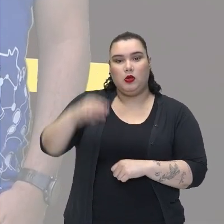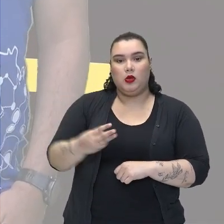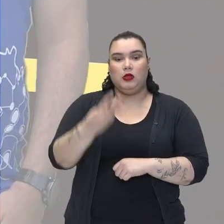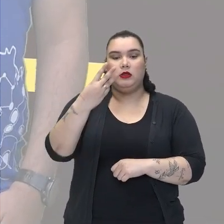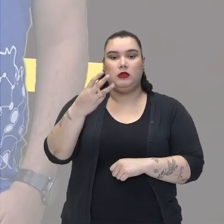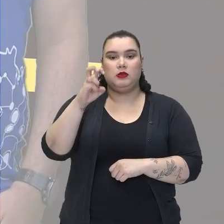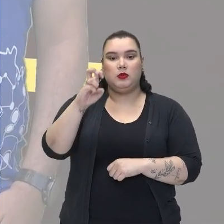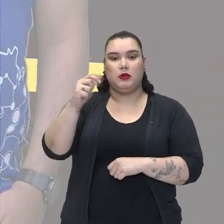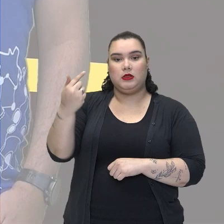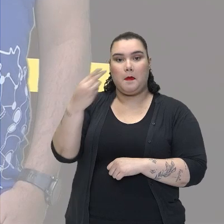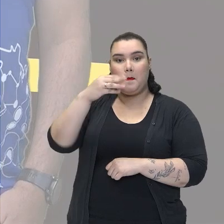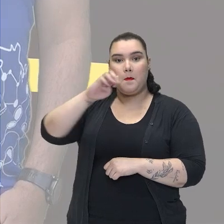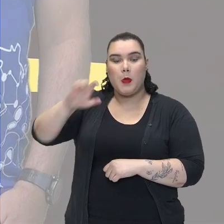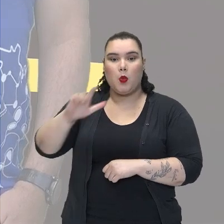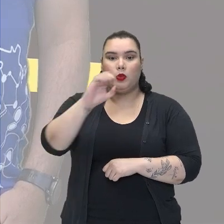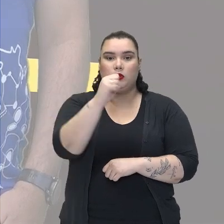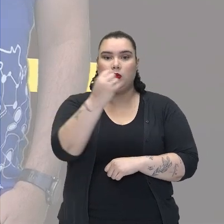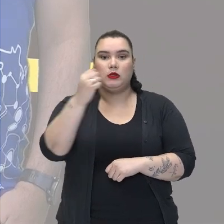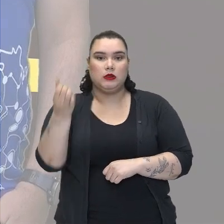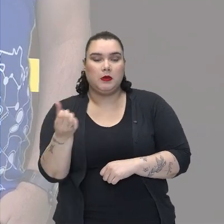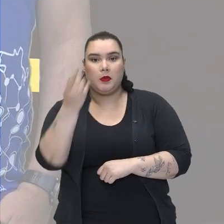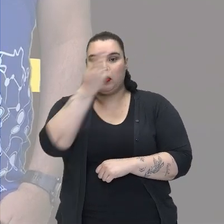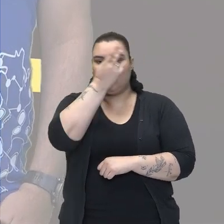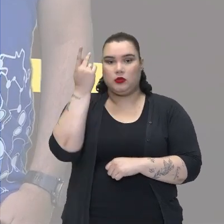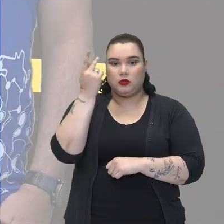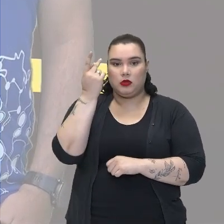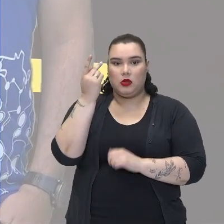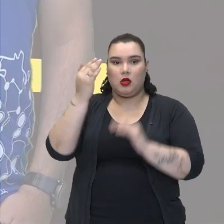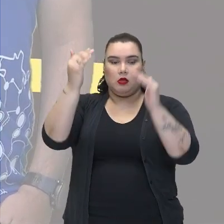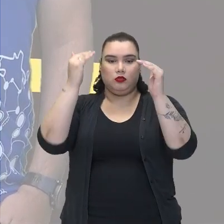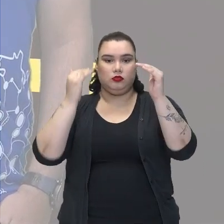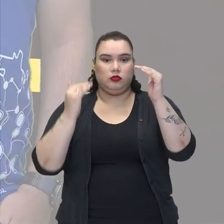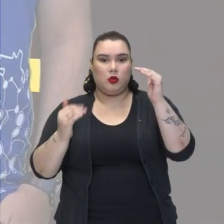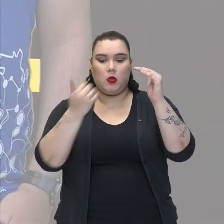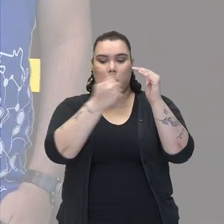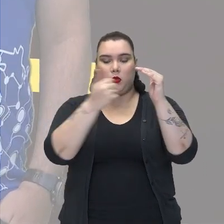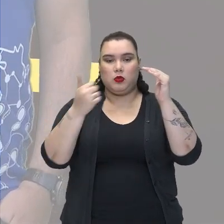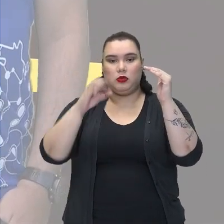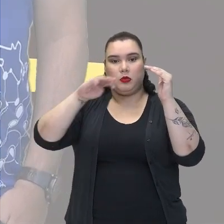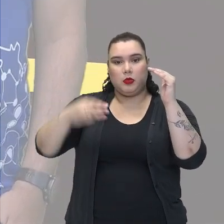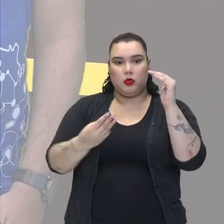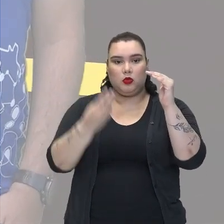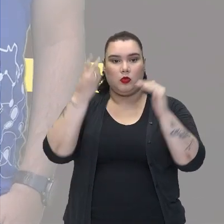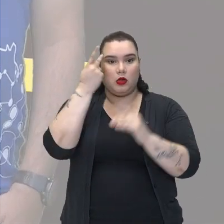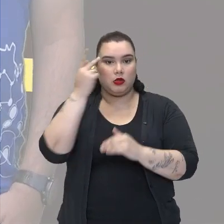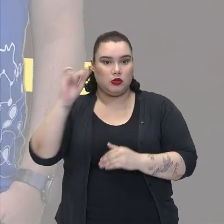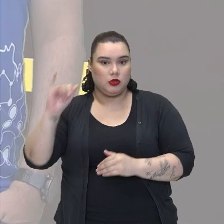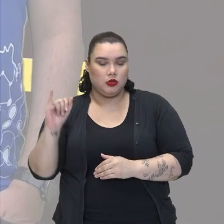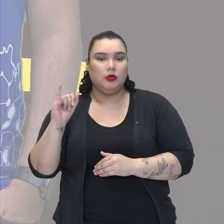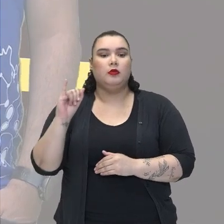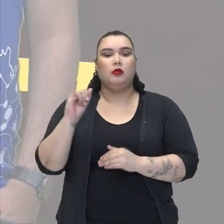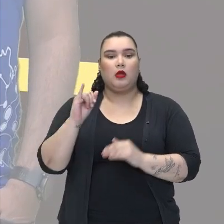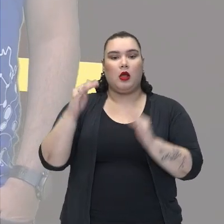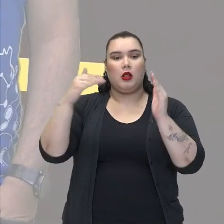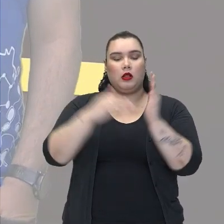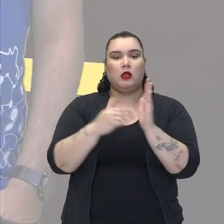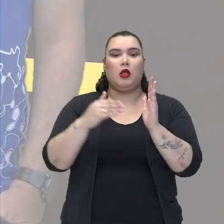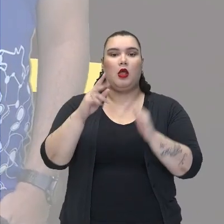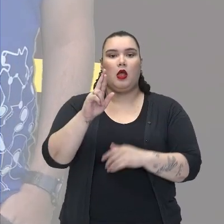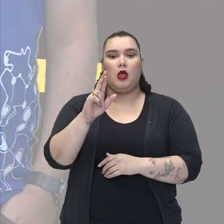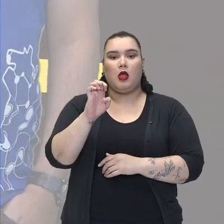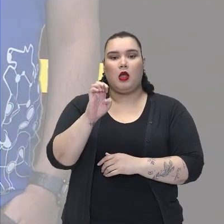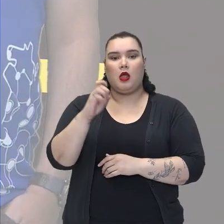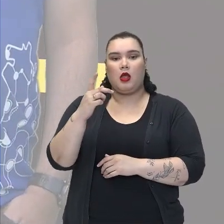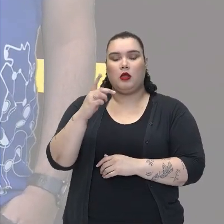17.357.886 habitantes, né? Esse número cai já para a casa dos 11 milhões para o Haiti, permanece até a casa dos 11 milhões ali